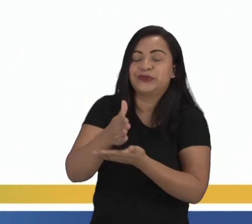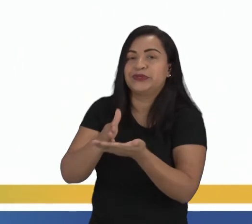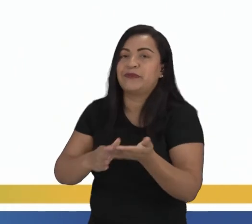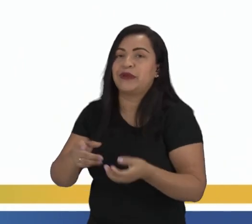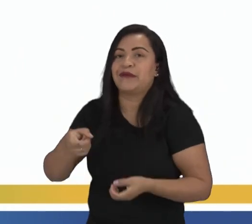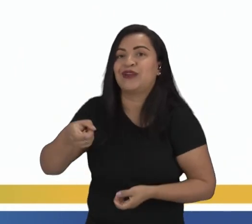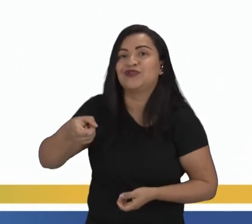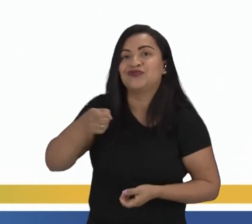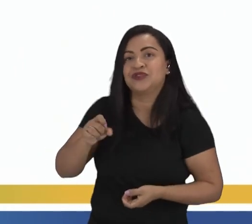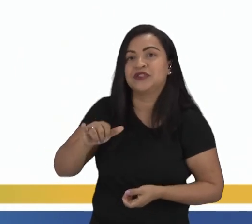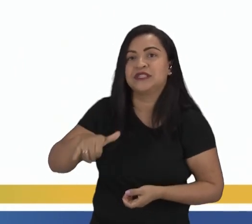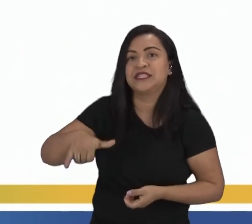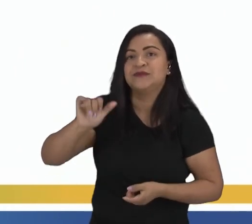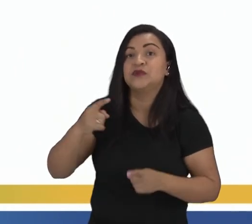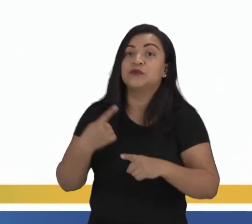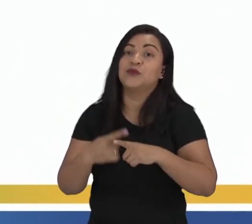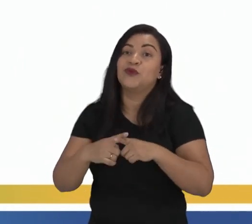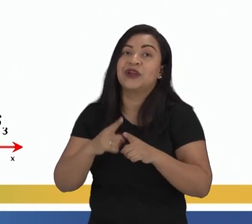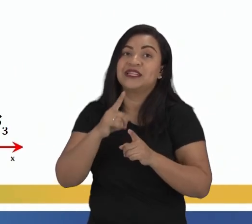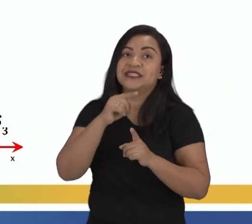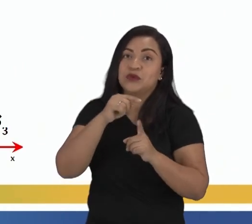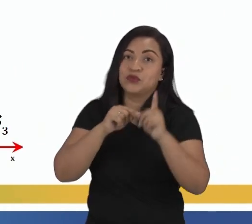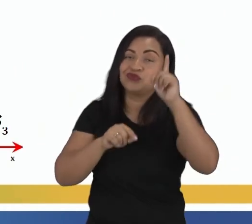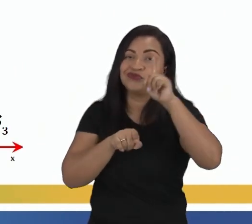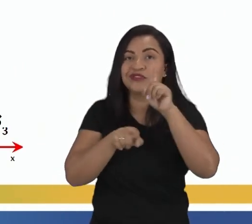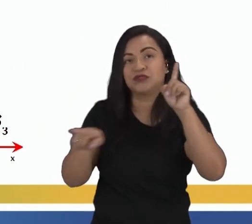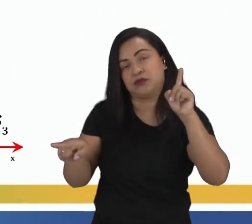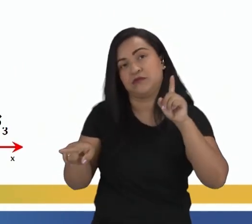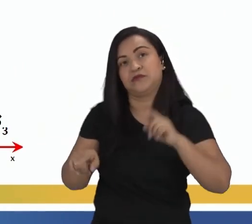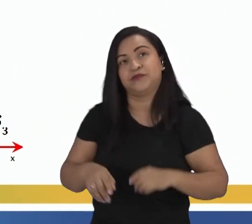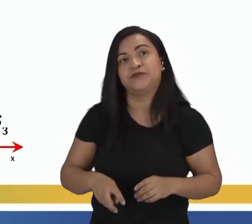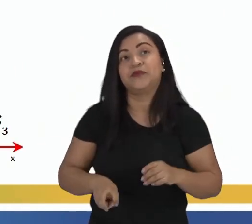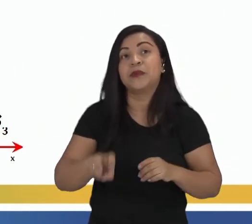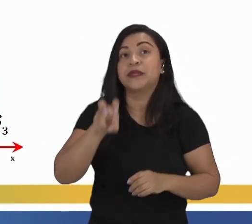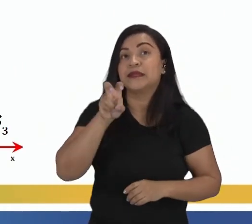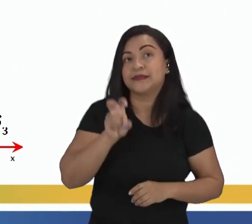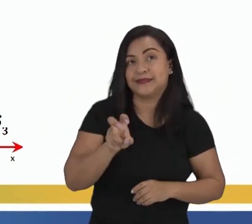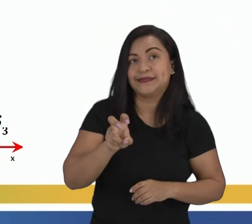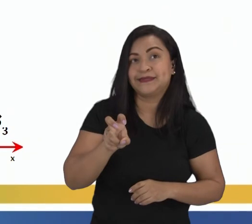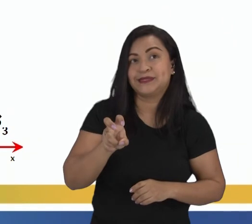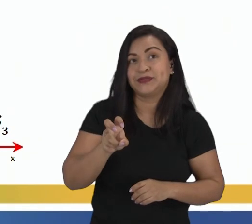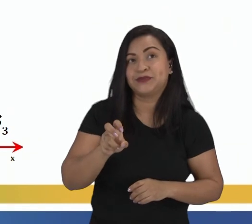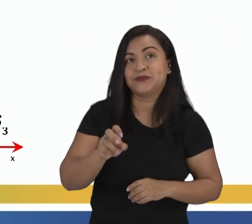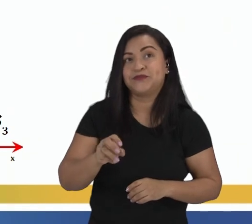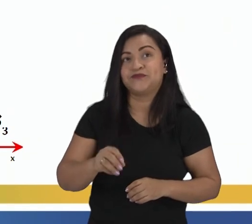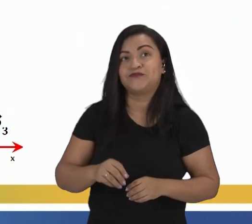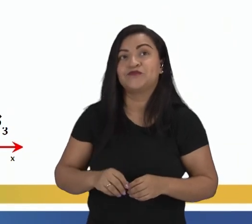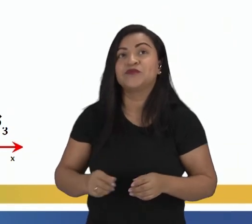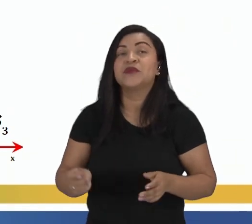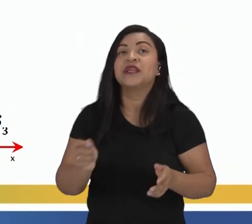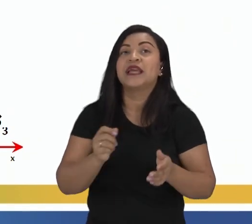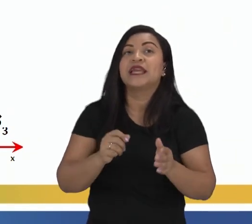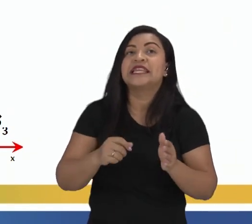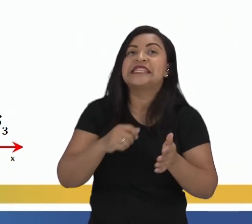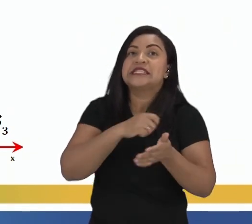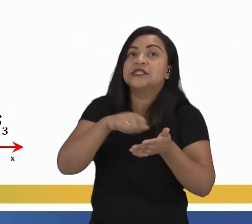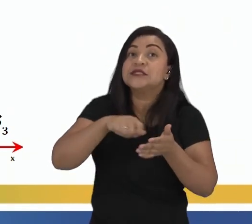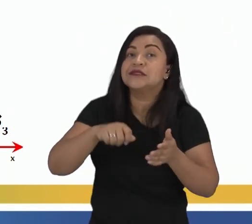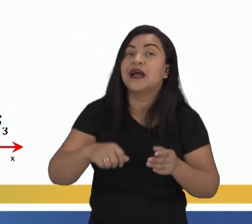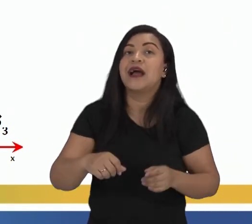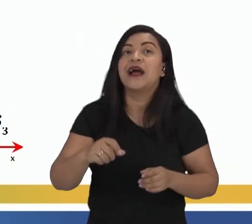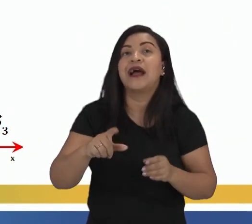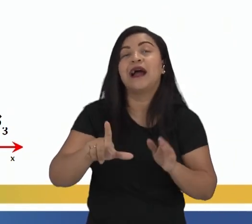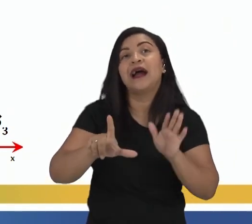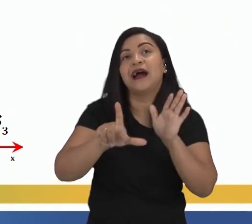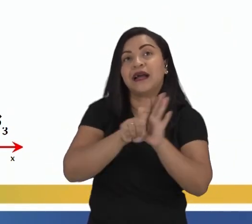encontram nessas direções. Passo 5. Aplique a segunda lei de Newton para cada corpo